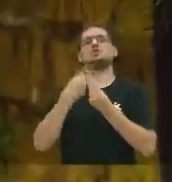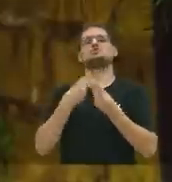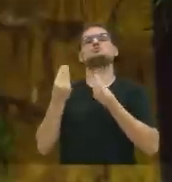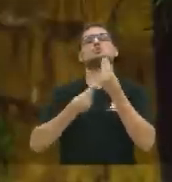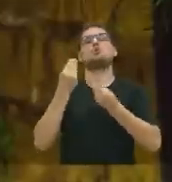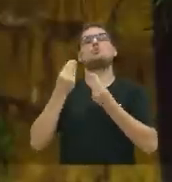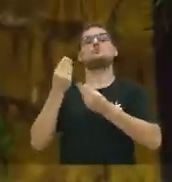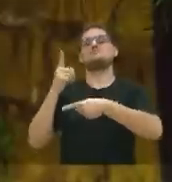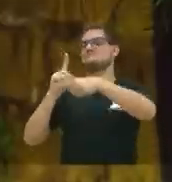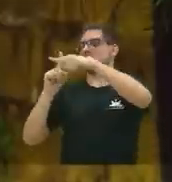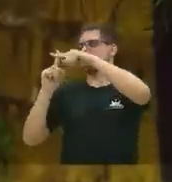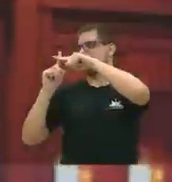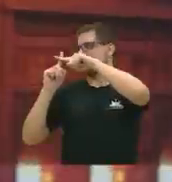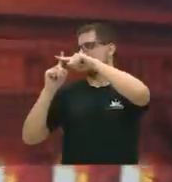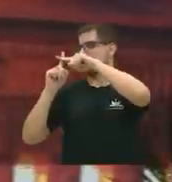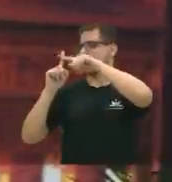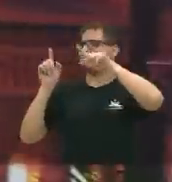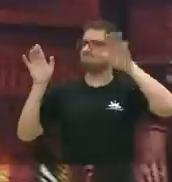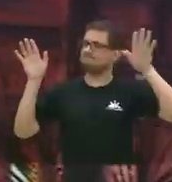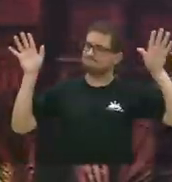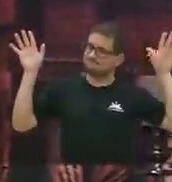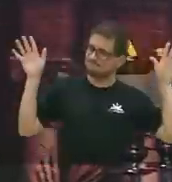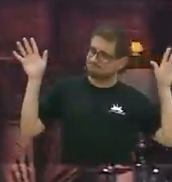A maior cura.